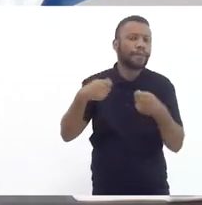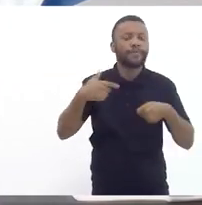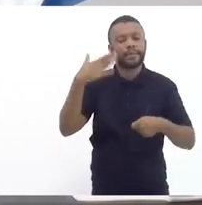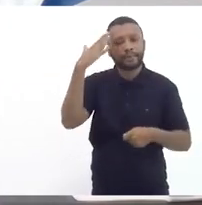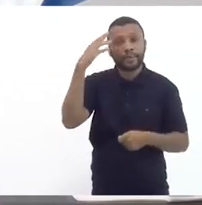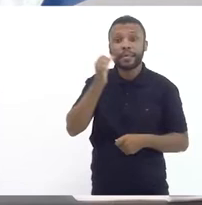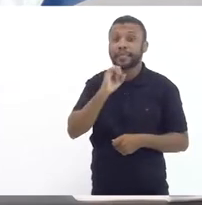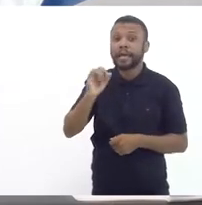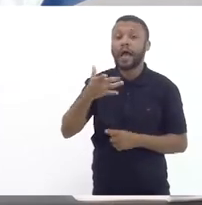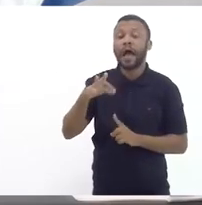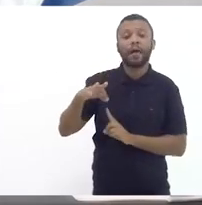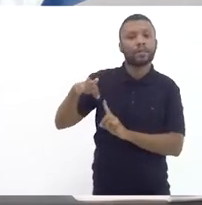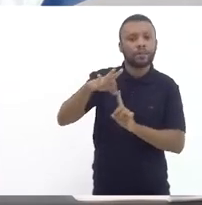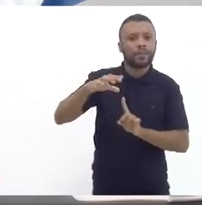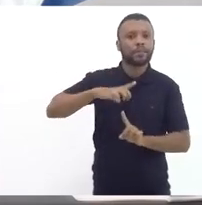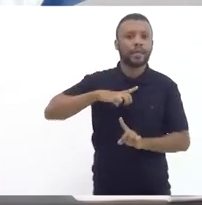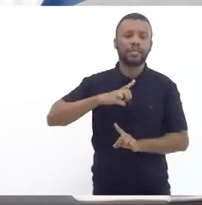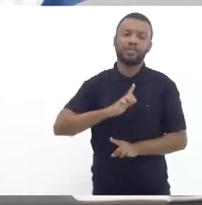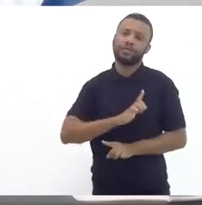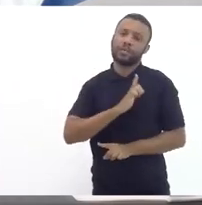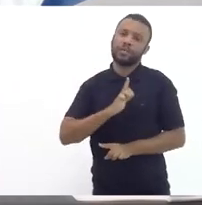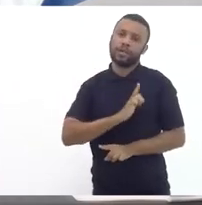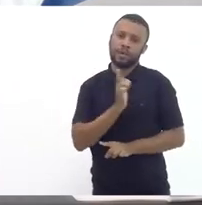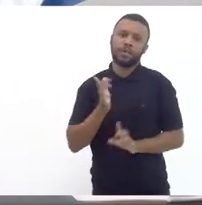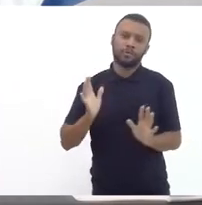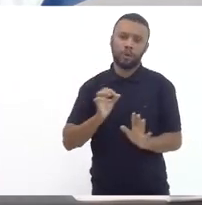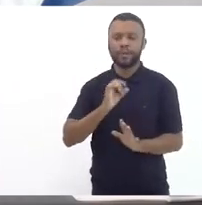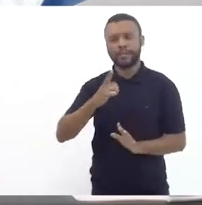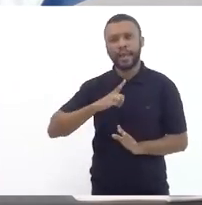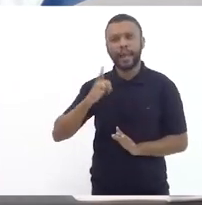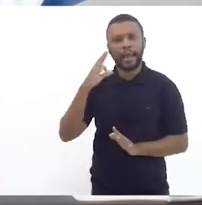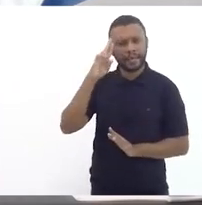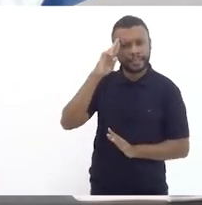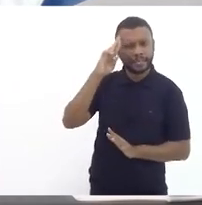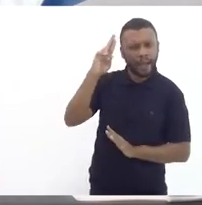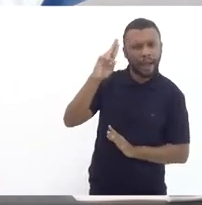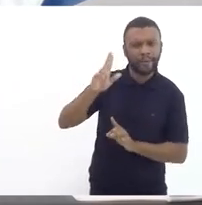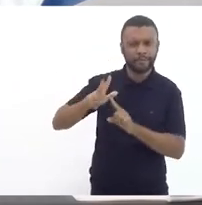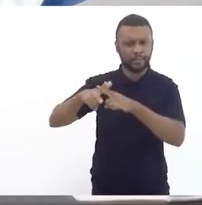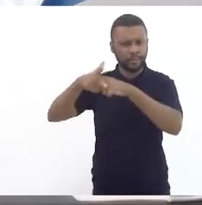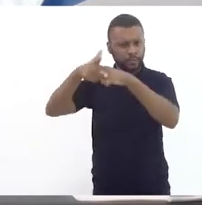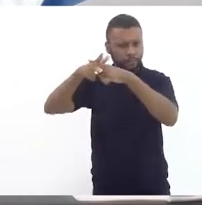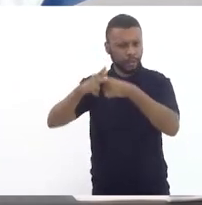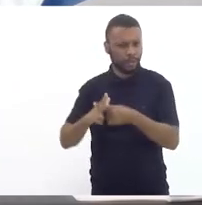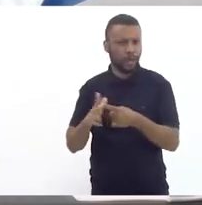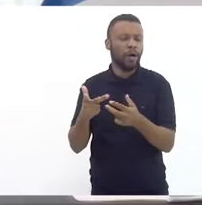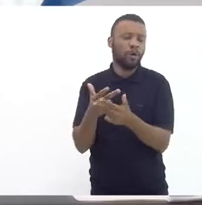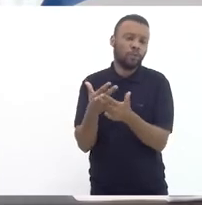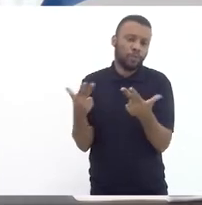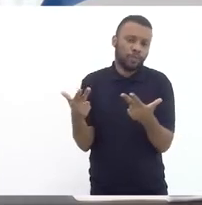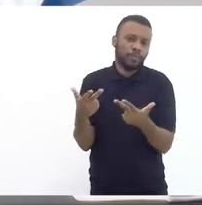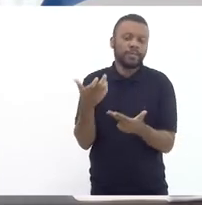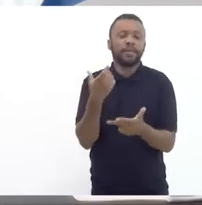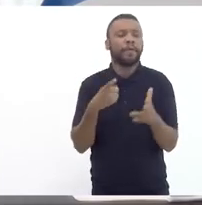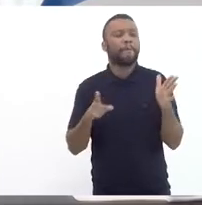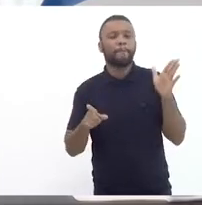têm gerentes da estação e se têm encarregados de manutenção. Queria perguntar se